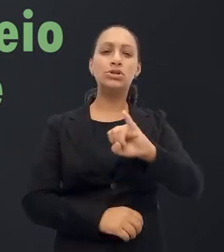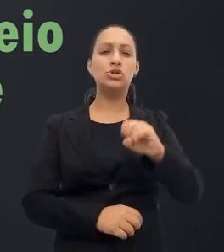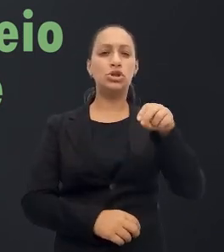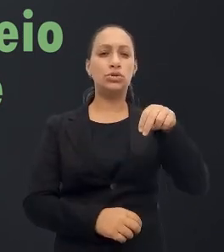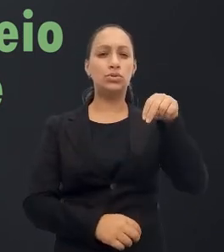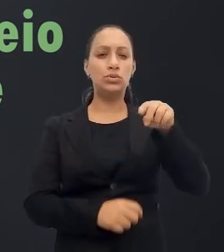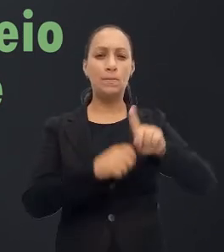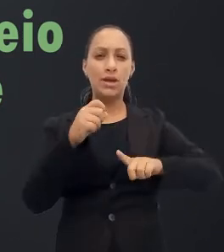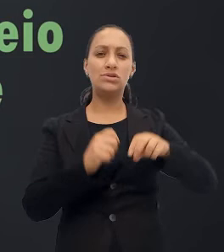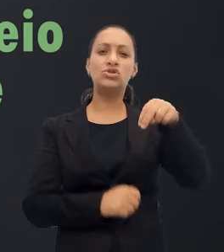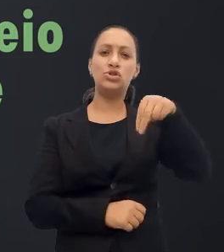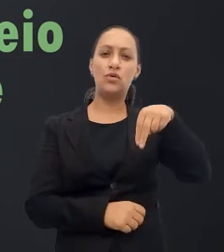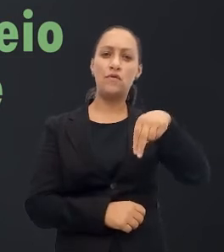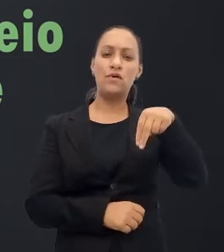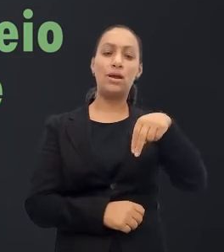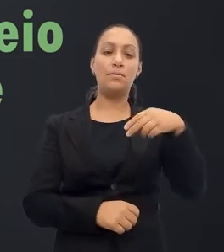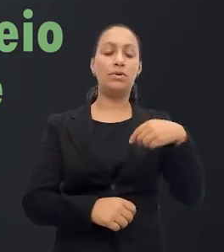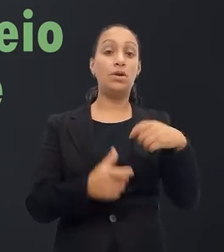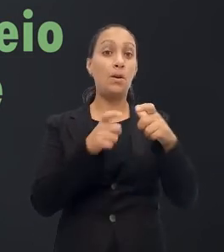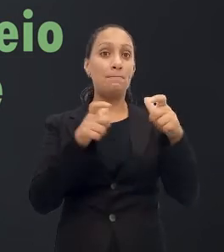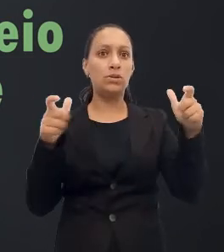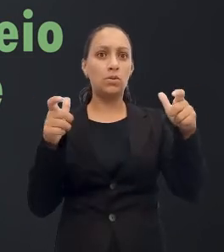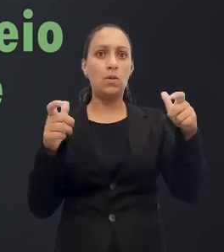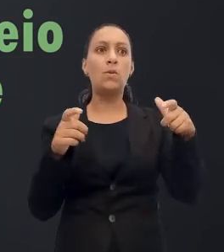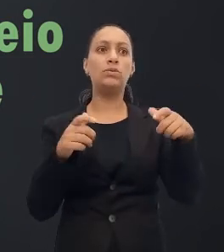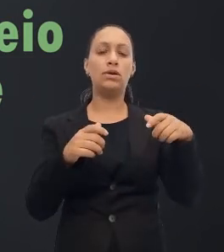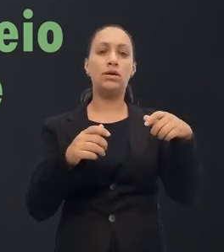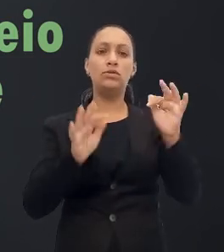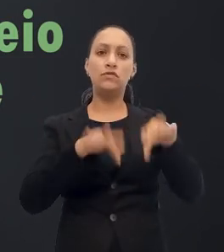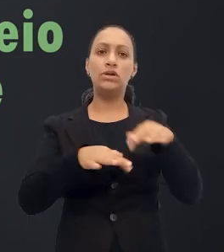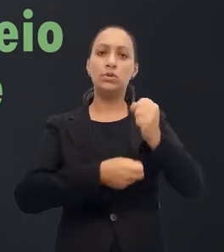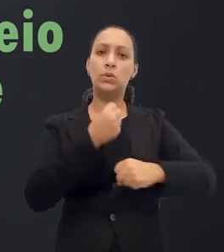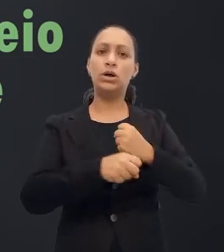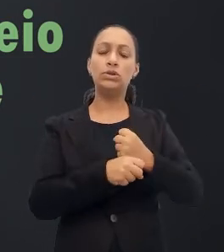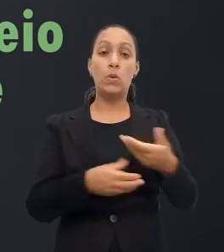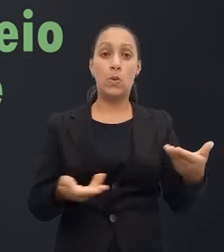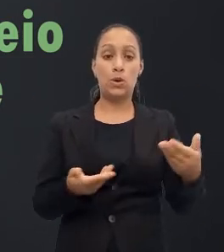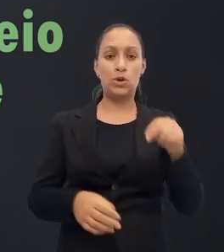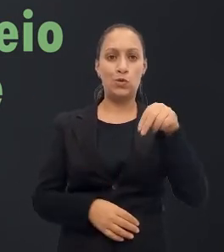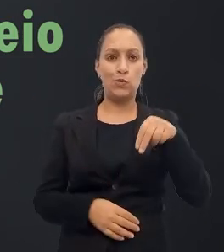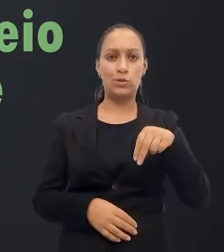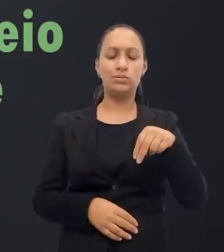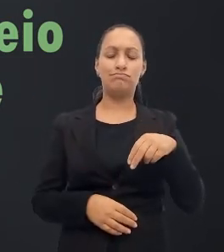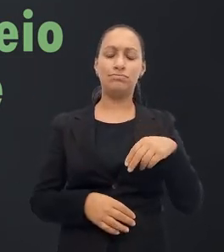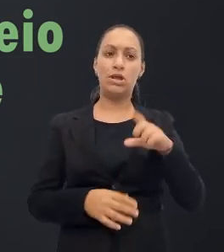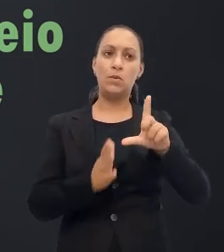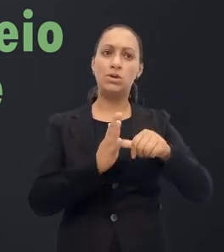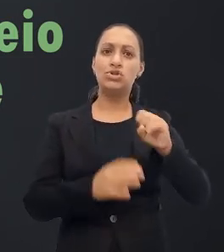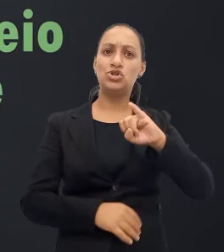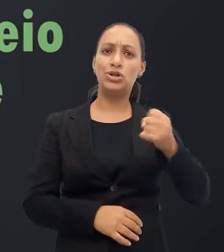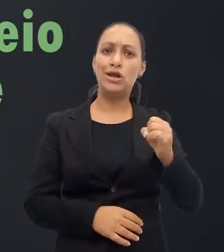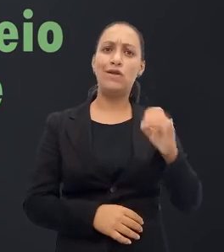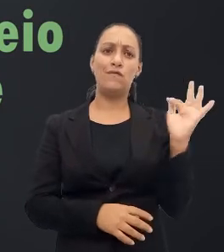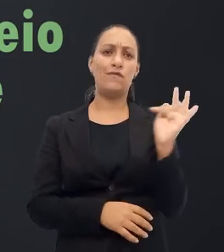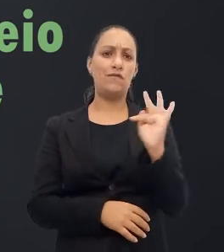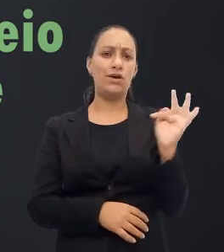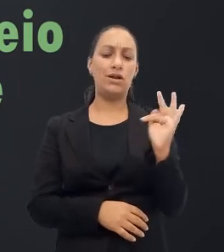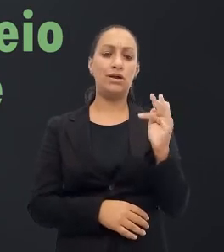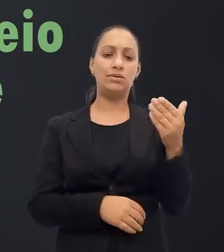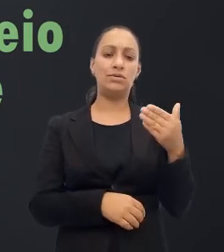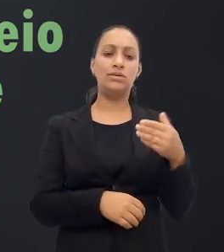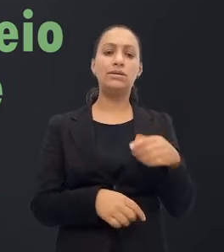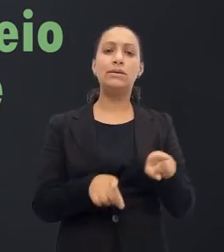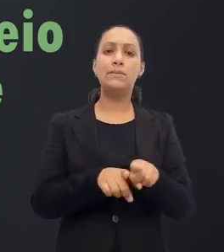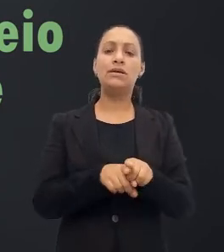teve um aumento expressivo de número de casos no final do ano, depois um recrudescimento ali em janeiro, depois fevereiro, com a entrada da variante